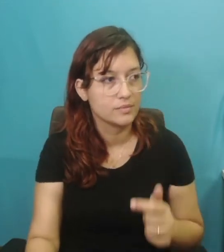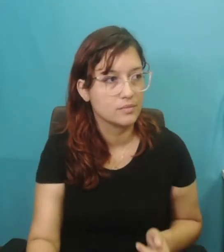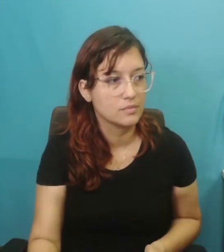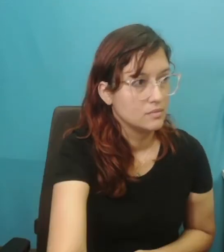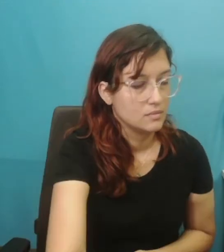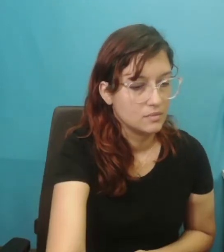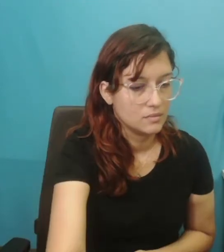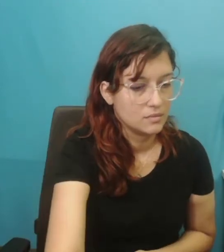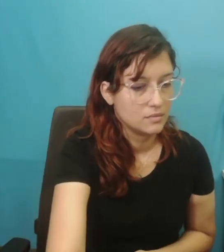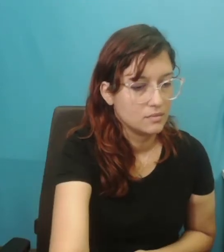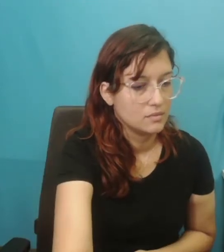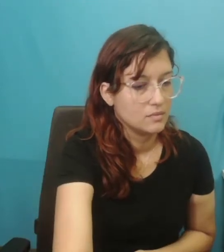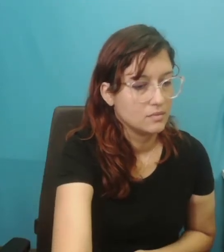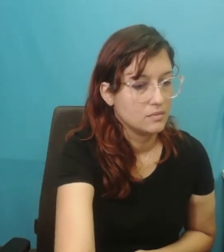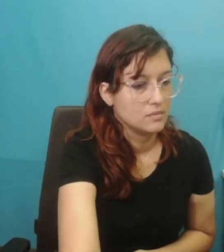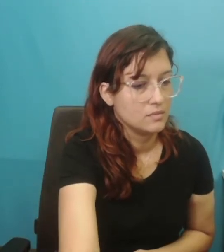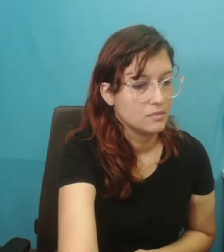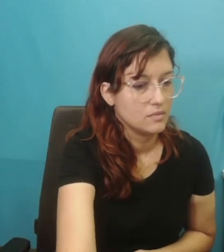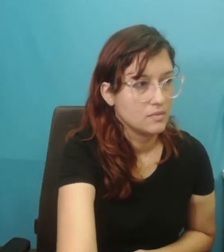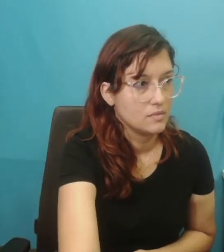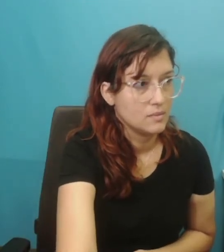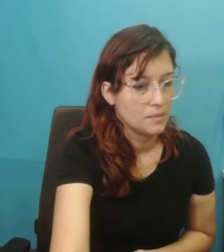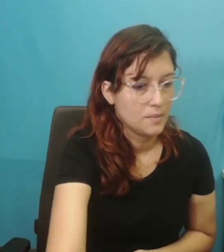Então, vamos somar mais uma vez.